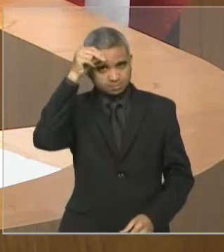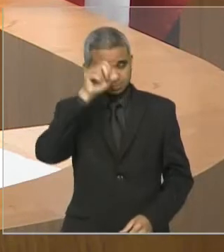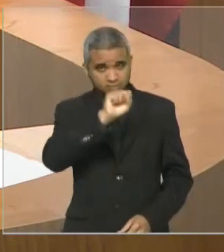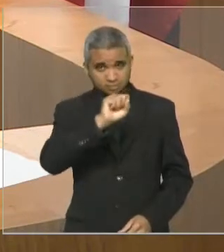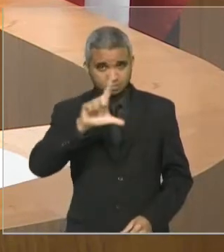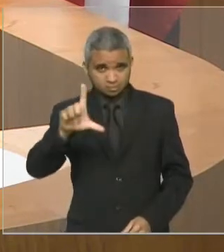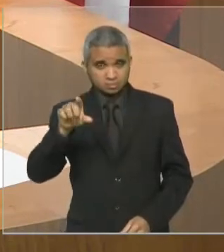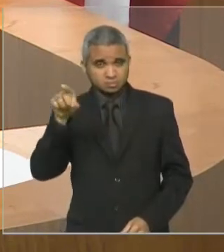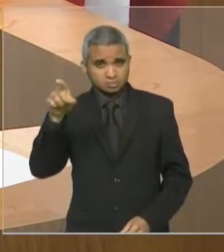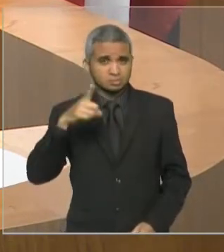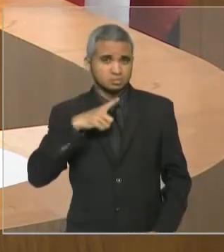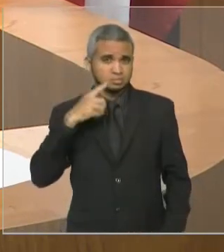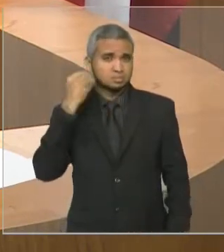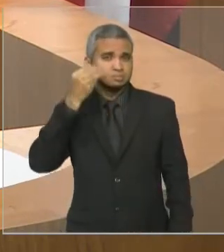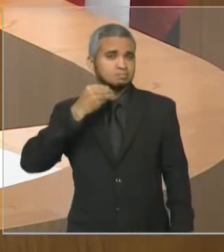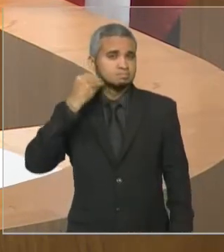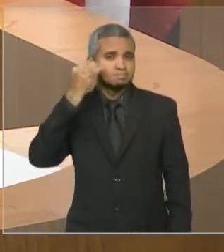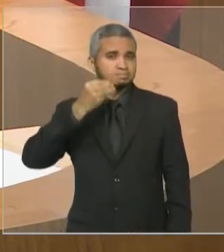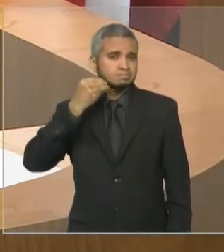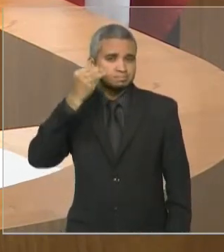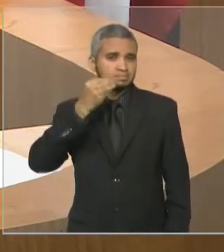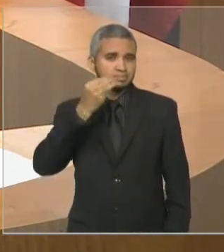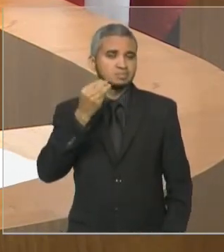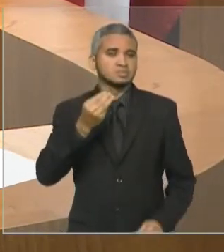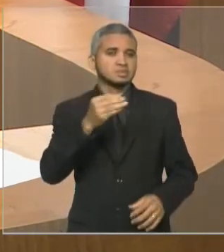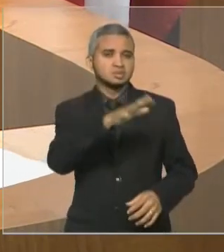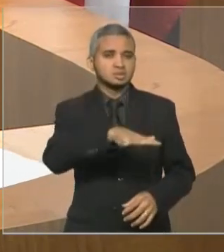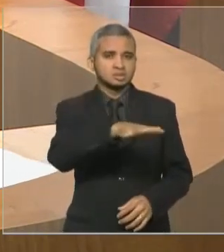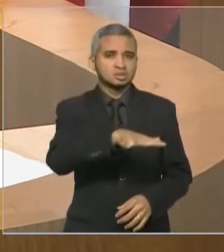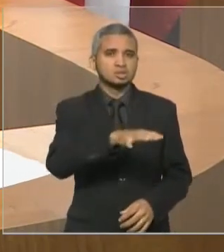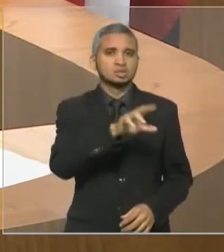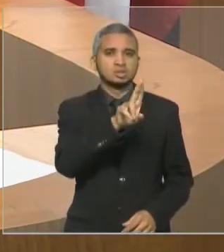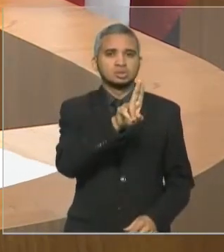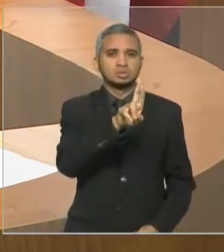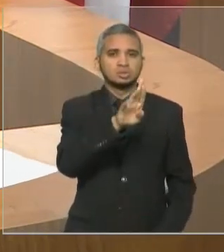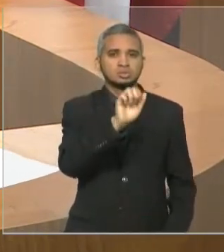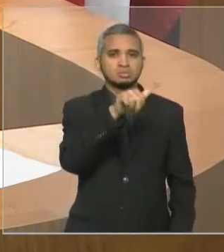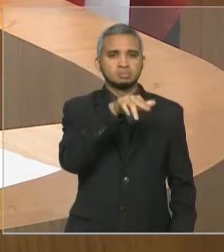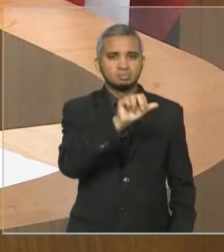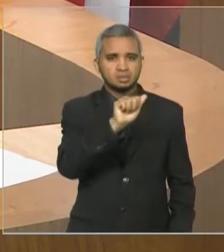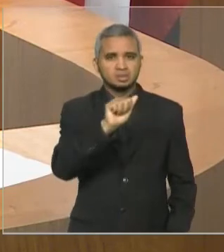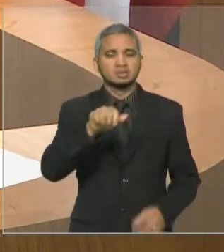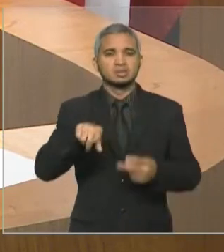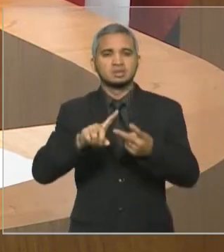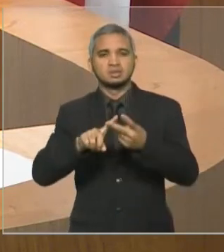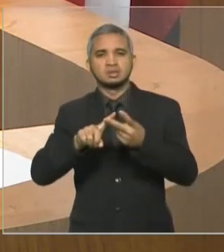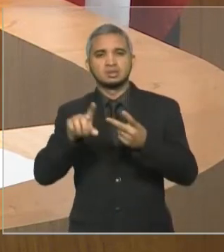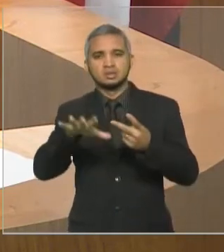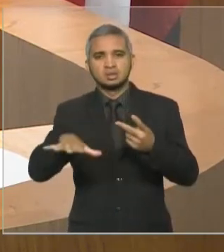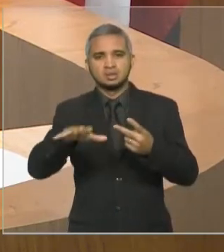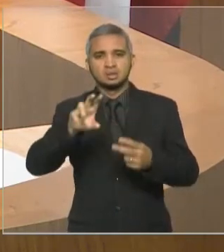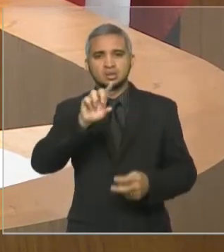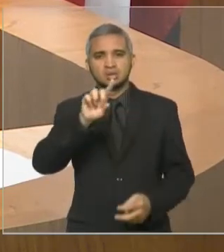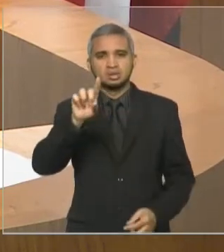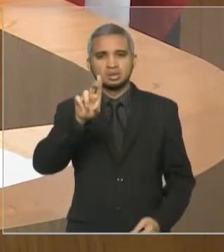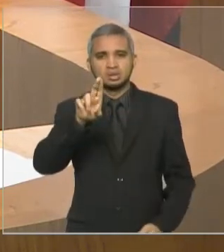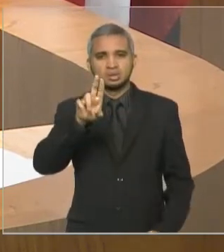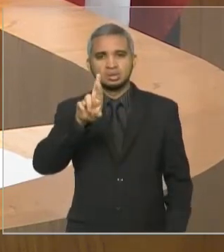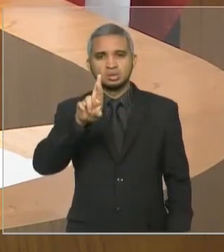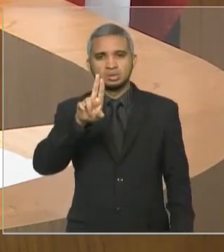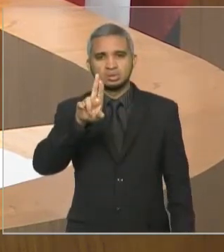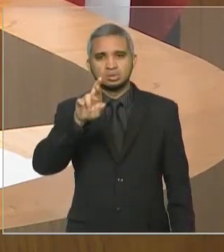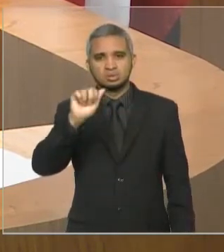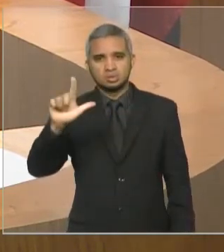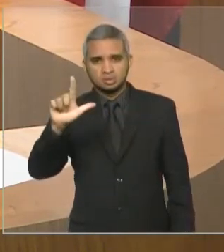experiência e de um conhecimento, tanto na zona urbana como na zona rural. Estou muito grato. Temos a agradecer aqui também o